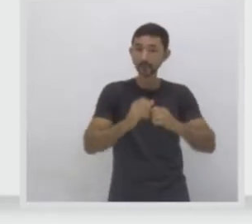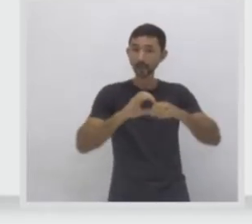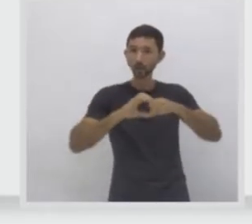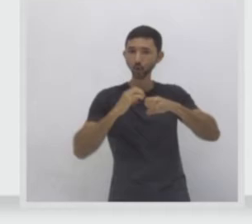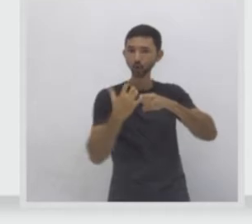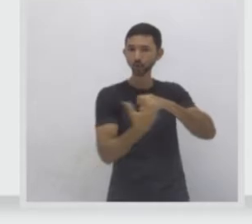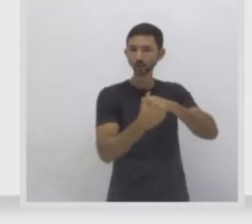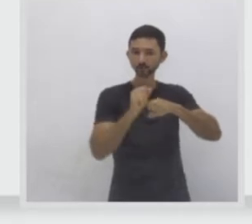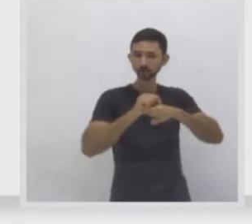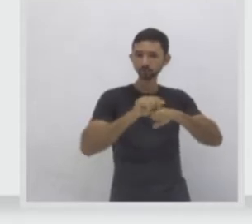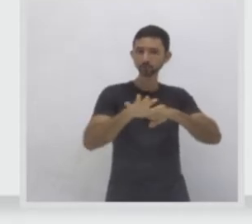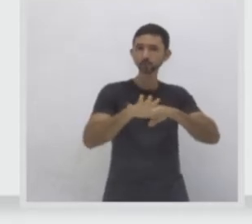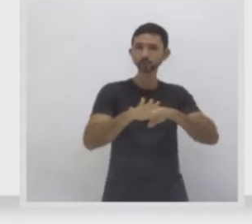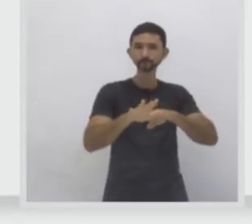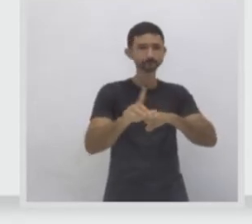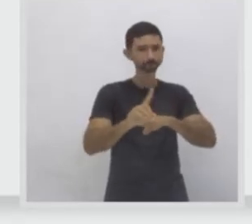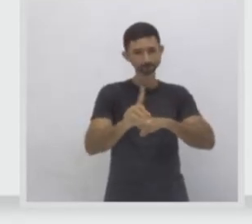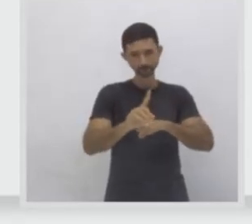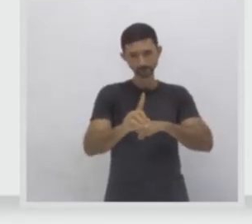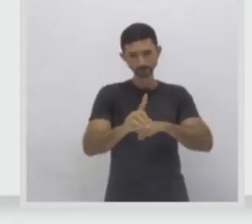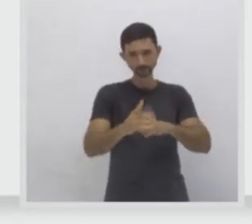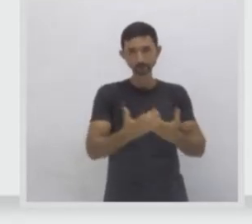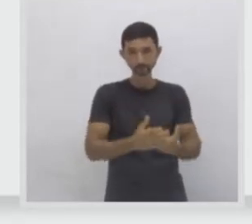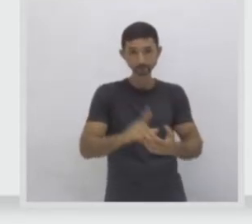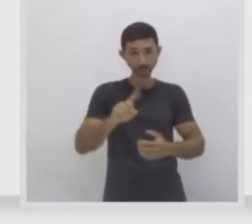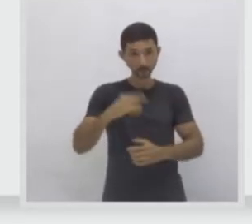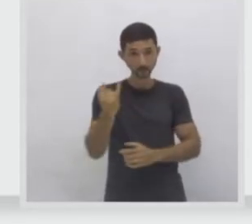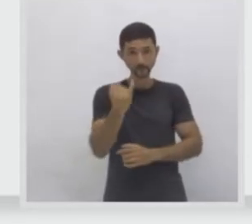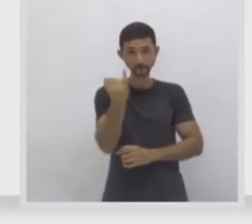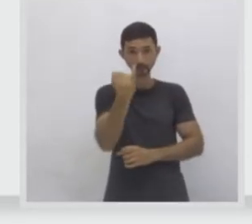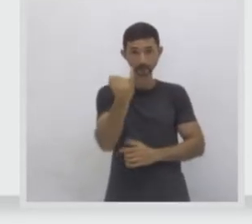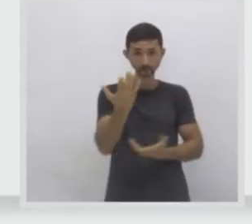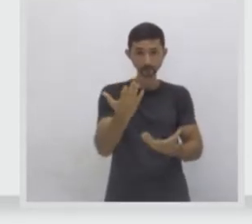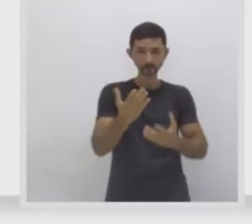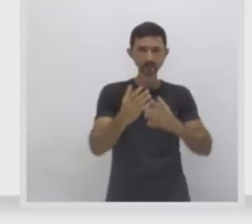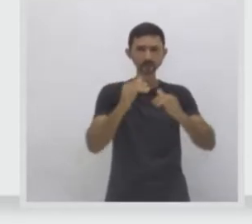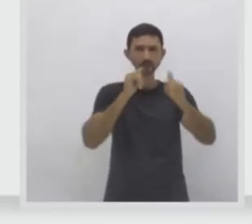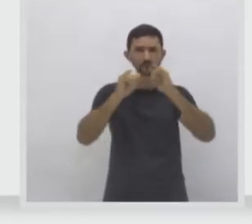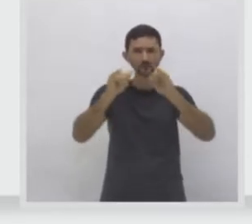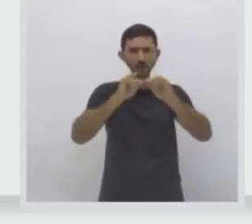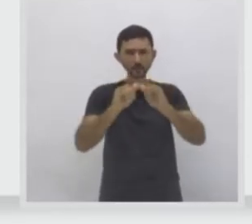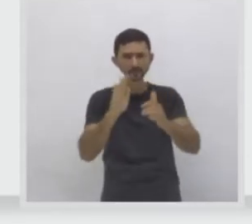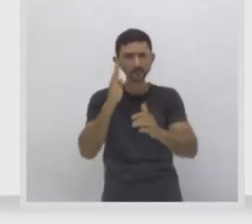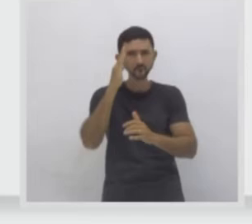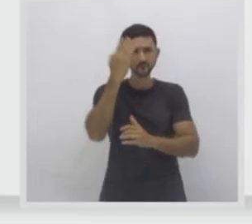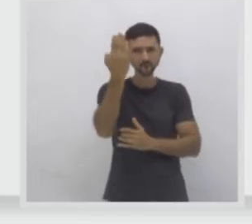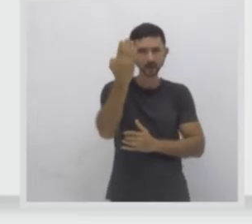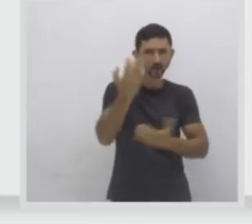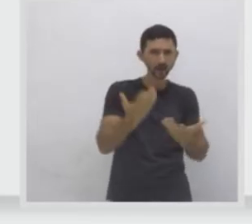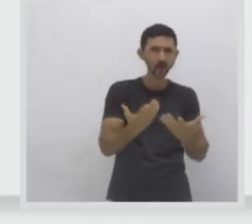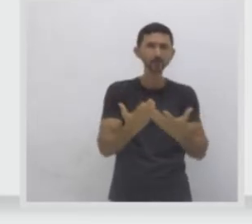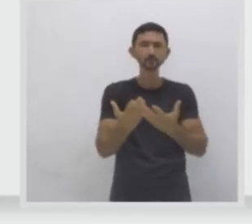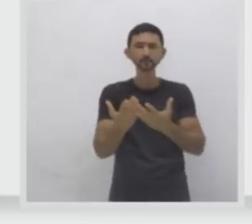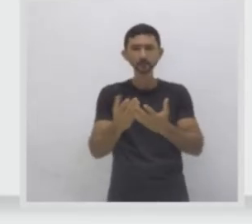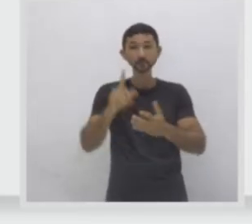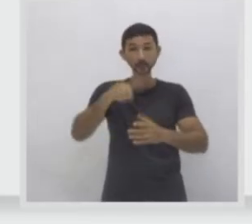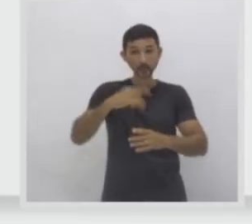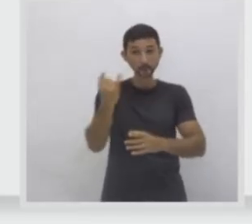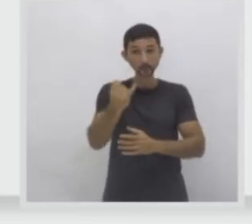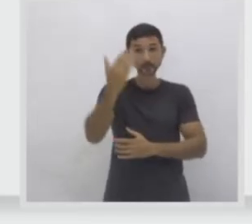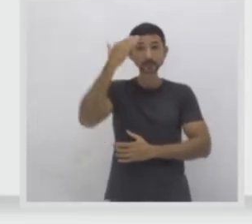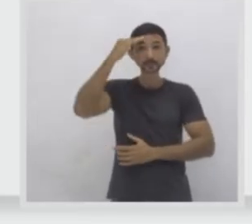coronavírus. É importante nós sabermos disso, né? Como tem muita informação falsa que nos rodeia, muitas